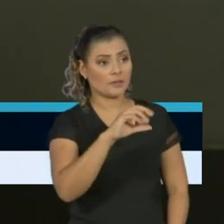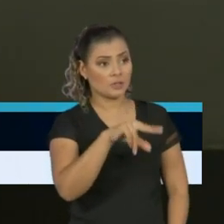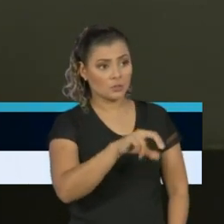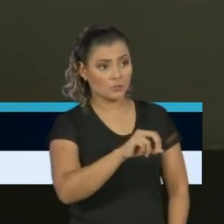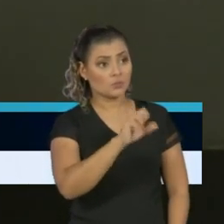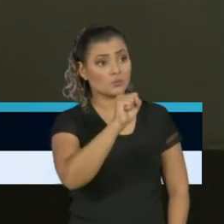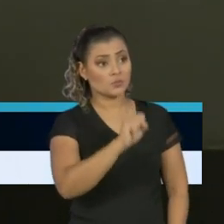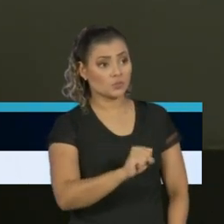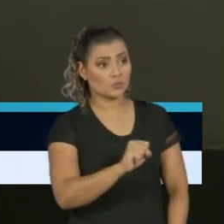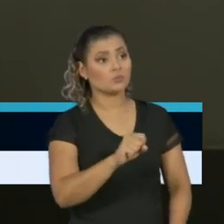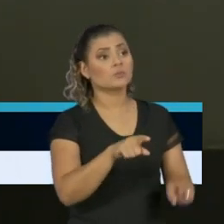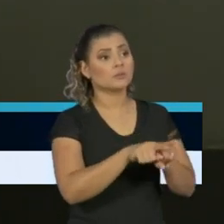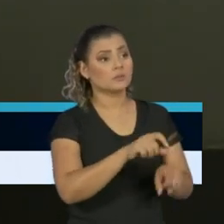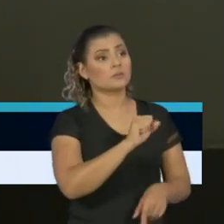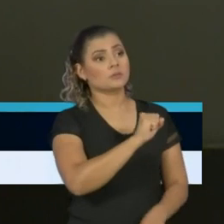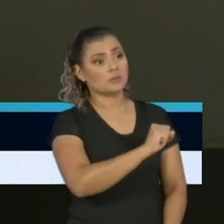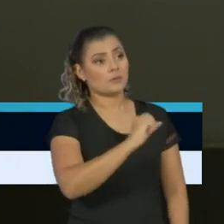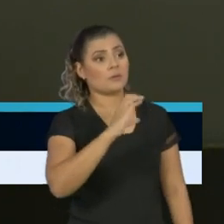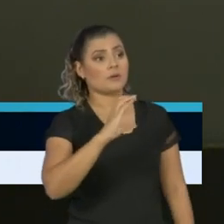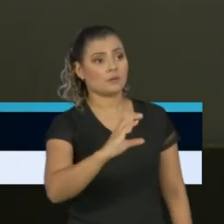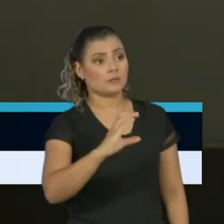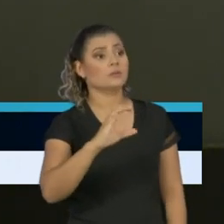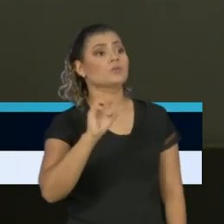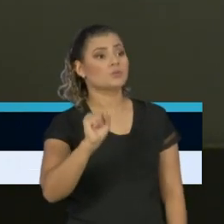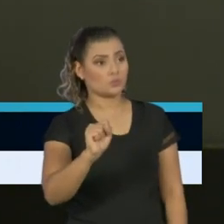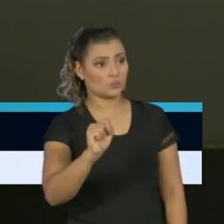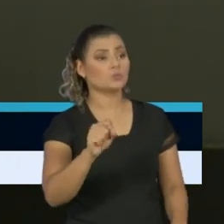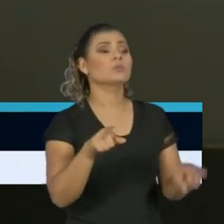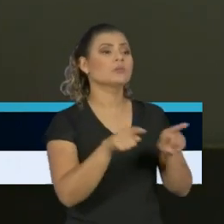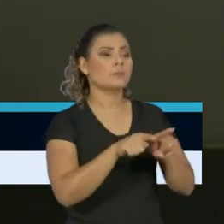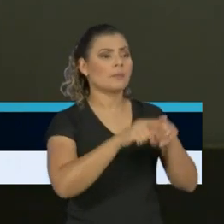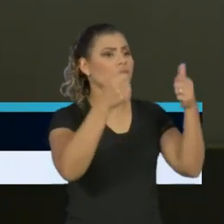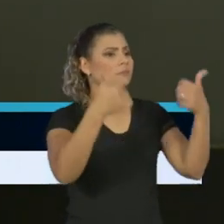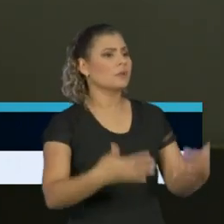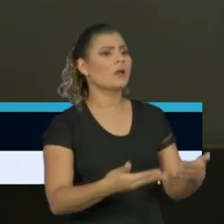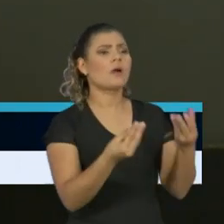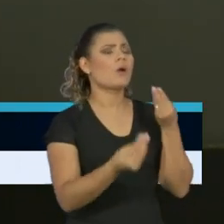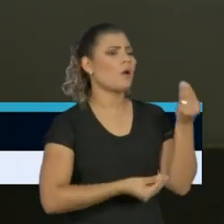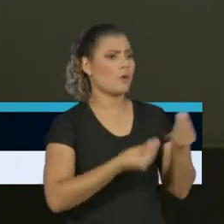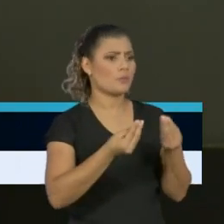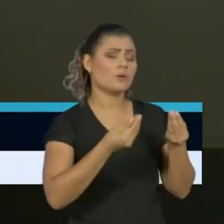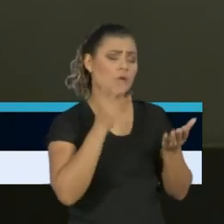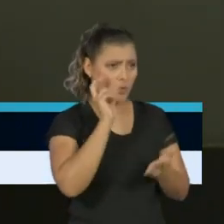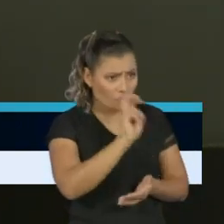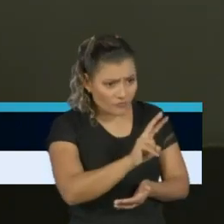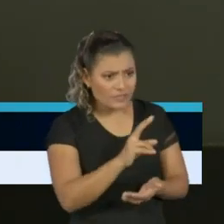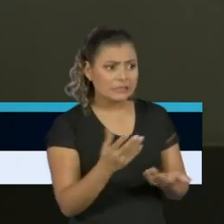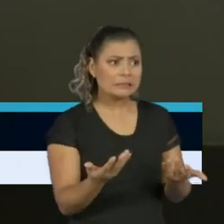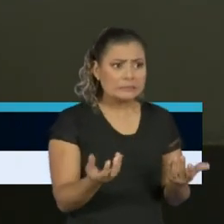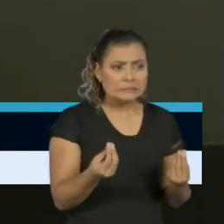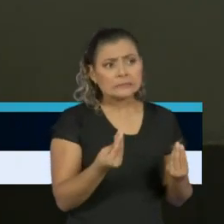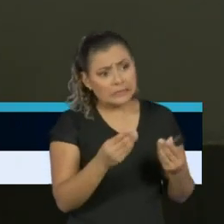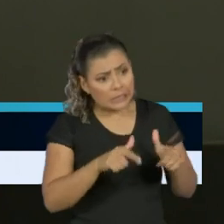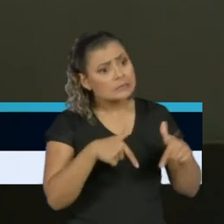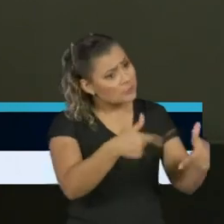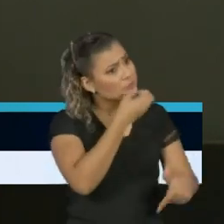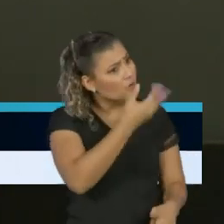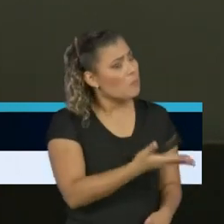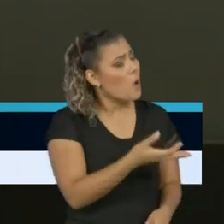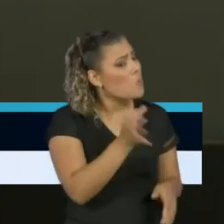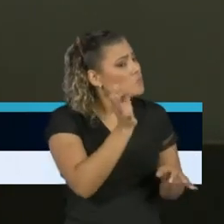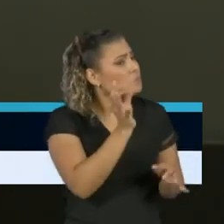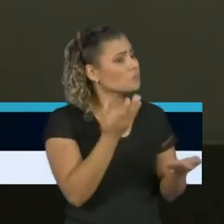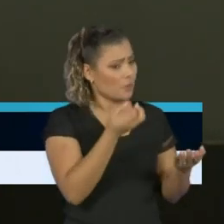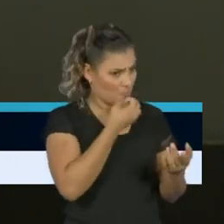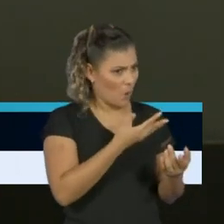os próprios moradores vão conseguir fazer esses testes. Eu achei bem a iniciativa muito boa. Queria saber se